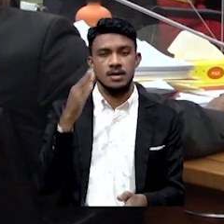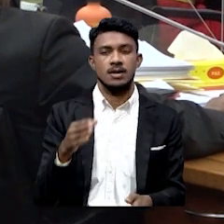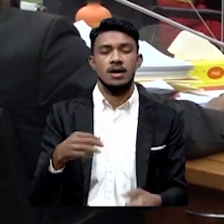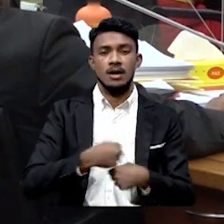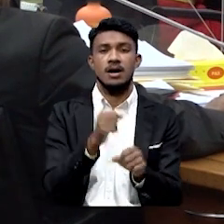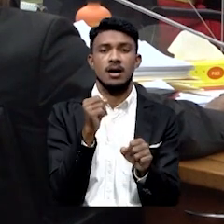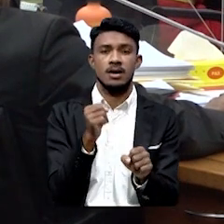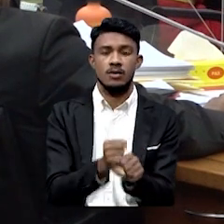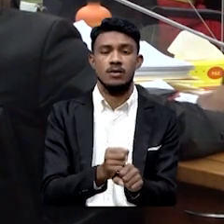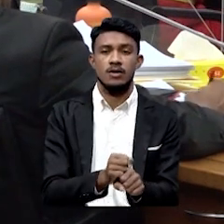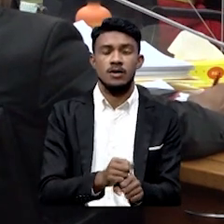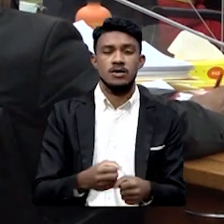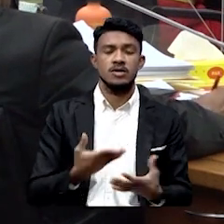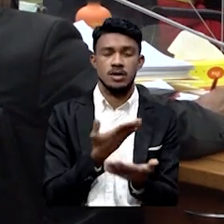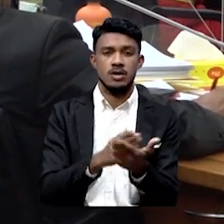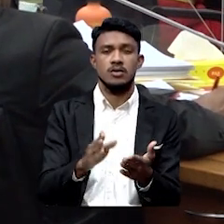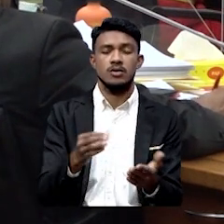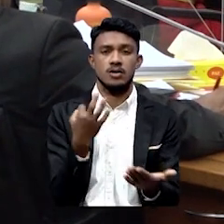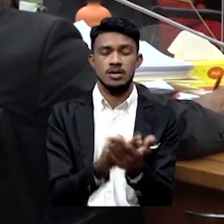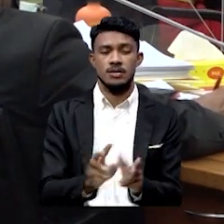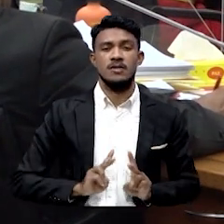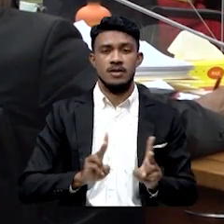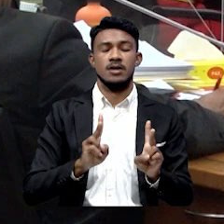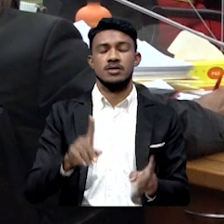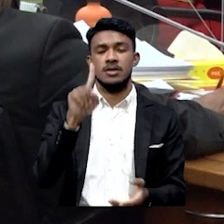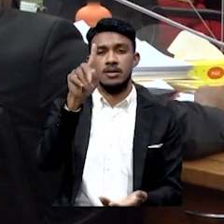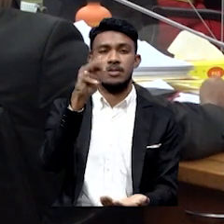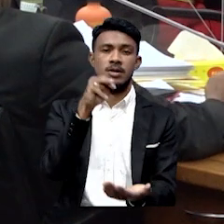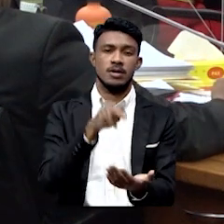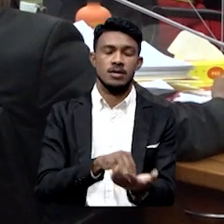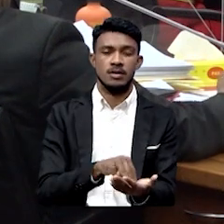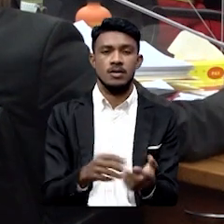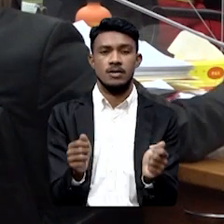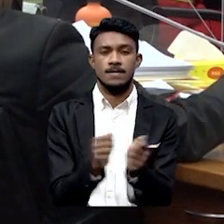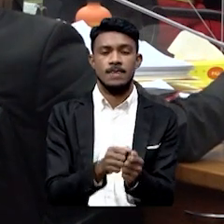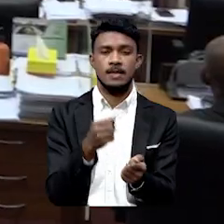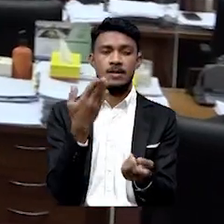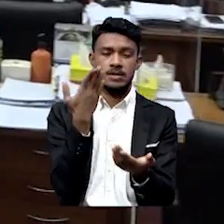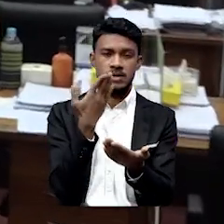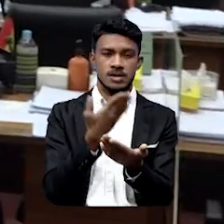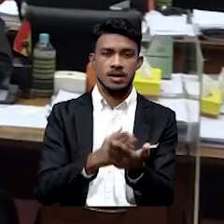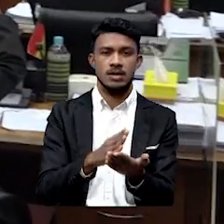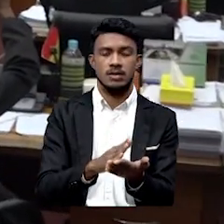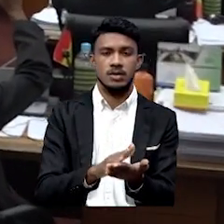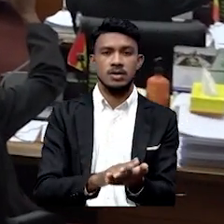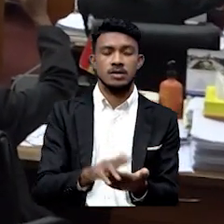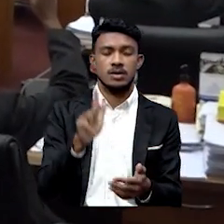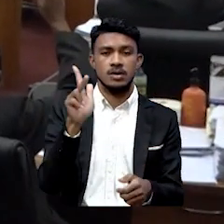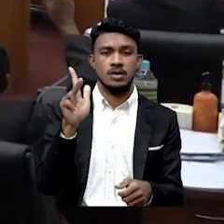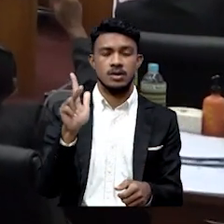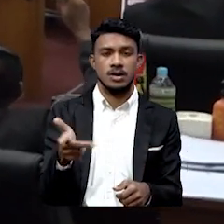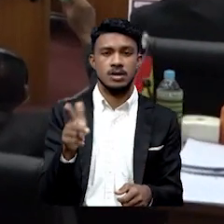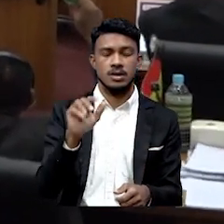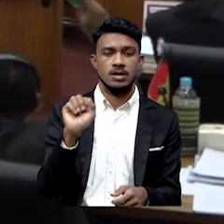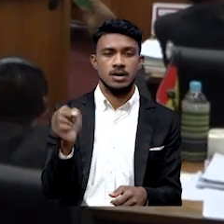criação fundo veterano, romontante bilhão ida. Atribuição pagamento 13º dólar atosrua ba